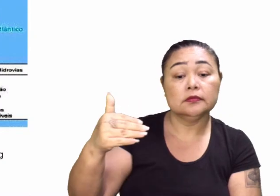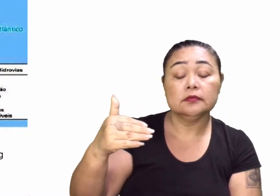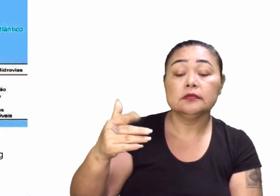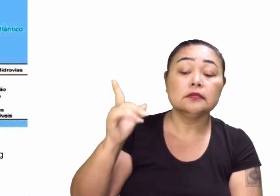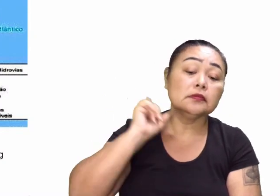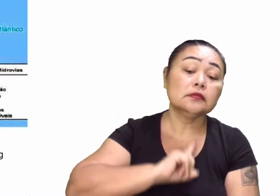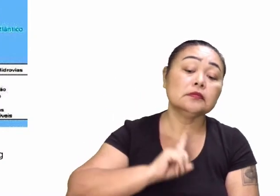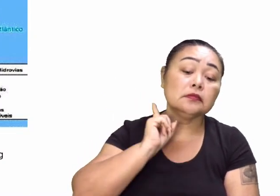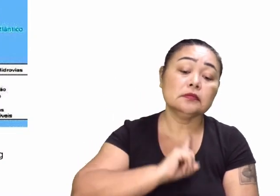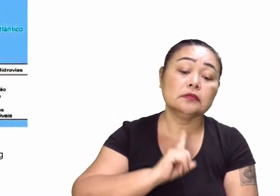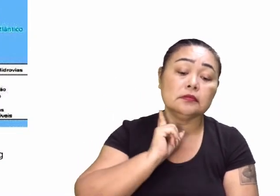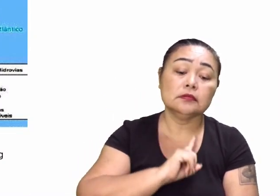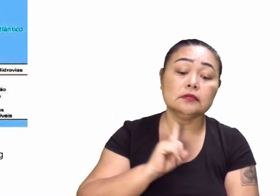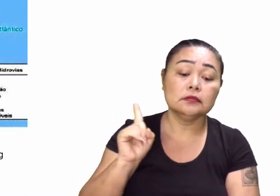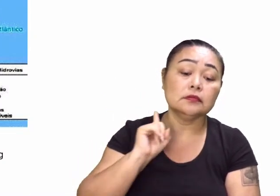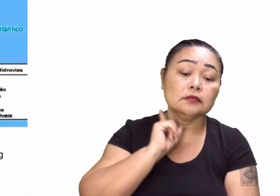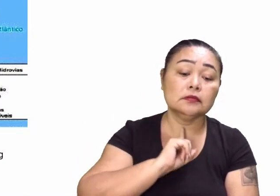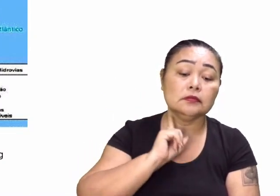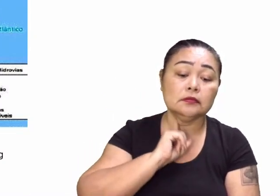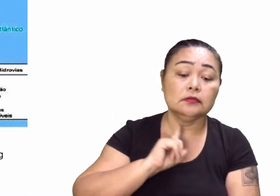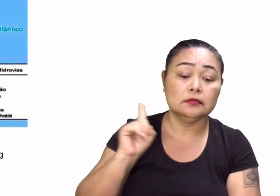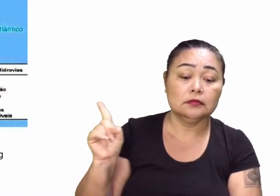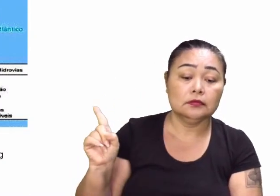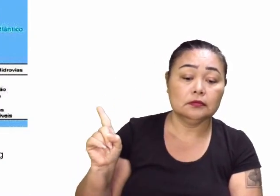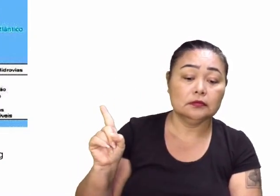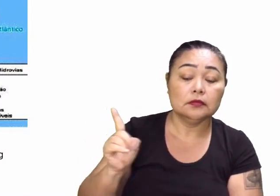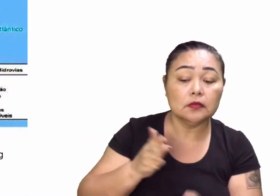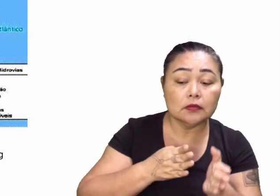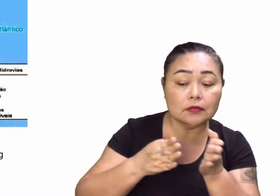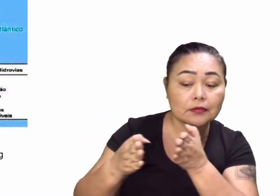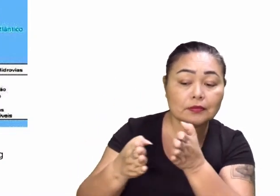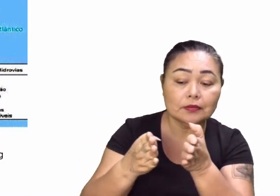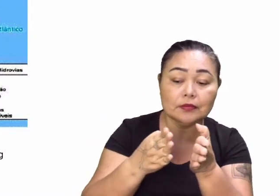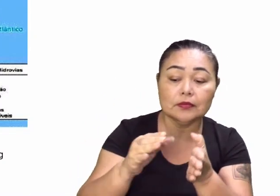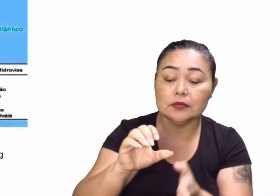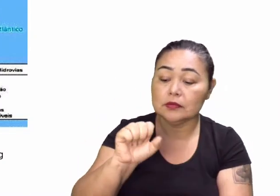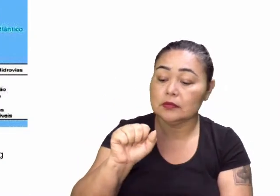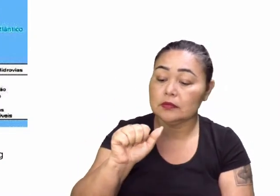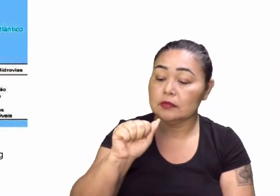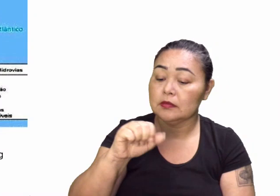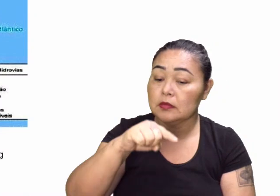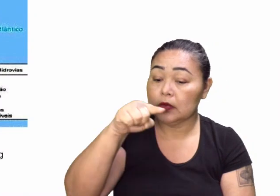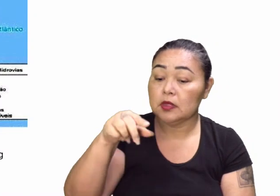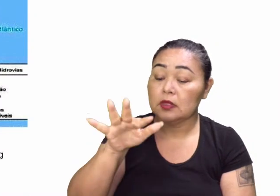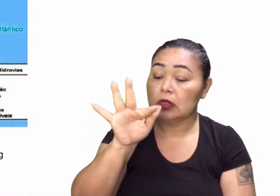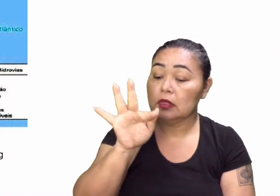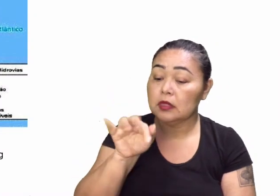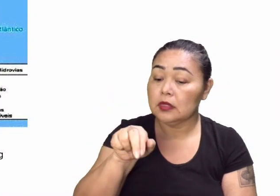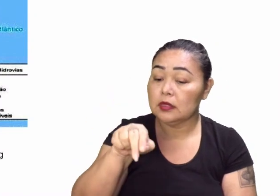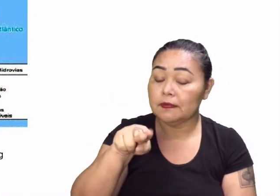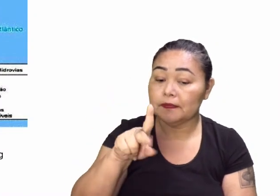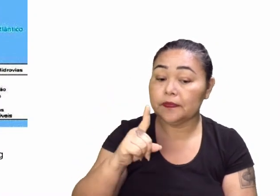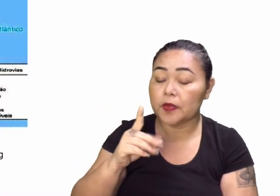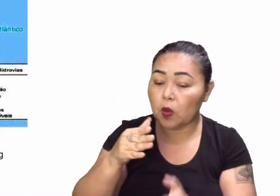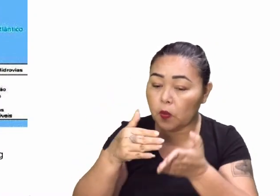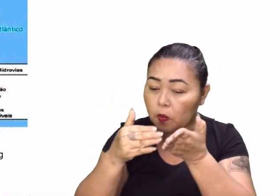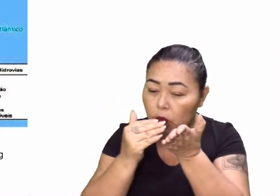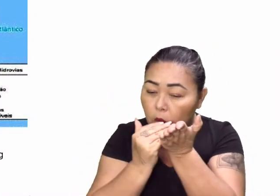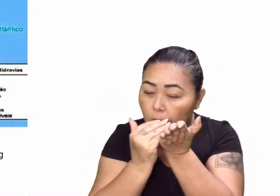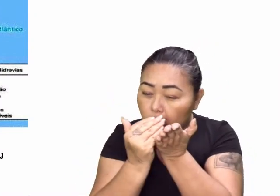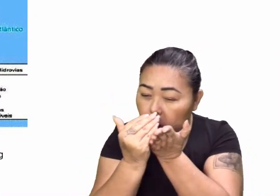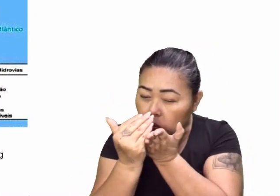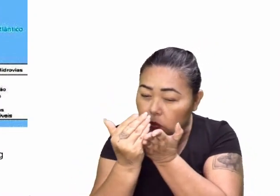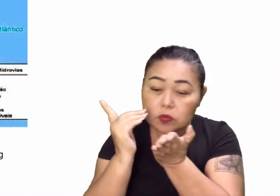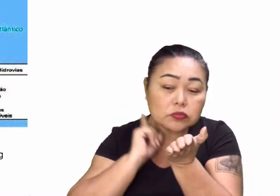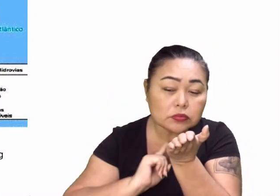Minas Gerais. Minas Gerais. Olha aqui, ó, o Rio São Francisco aqui, ó. A gente observa aqui em Minas Gerais. Então aí ele vai passando